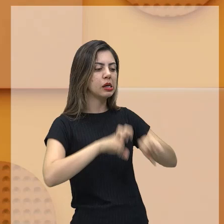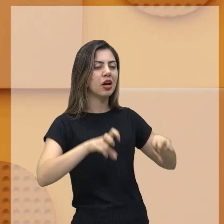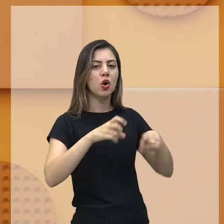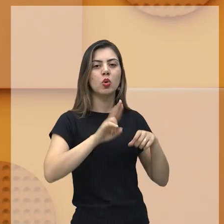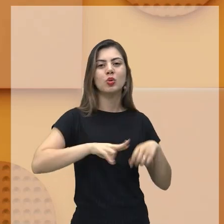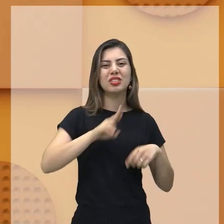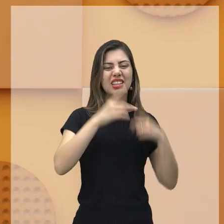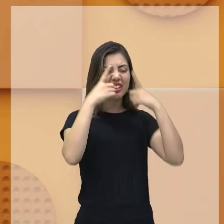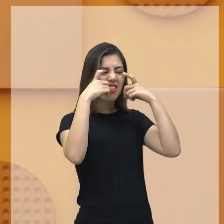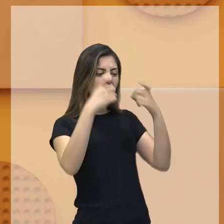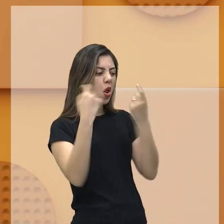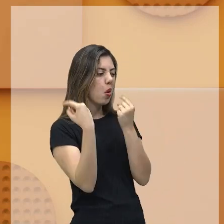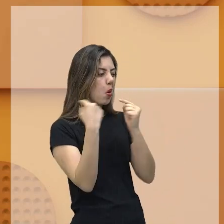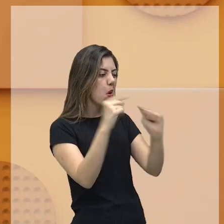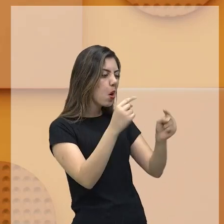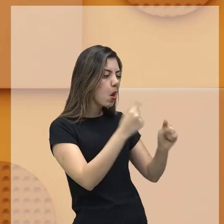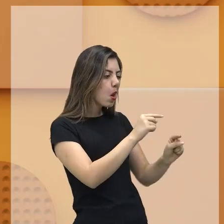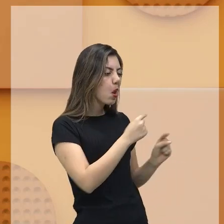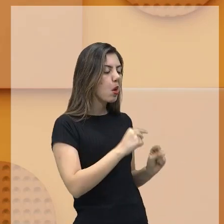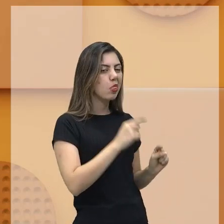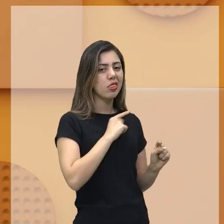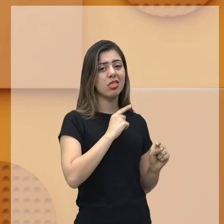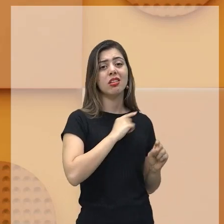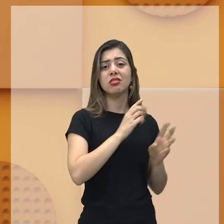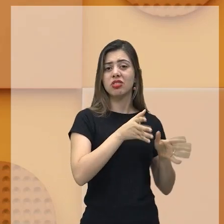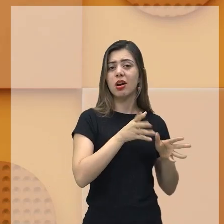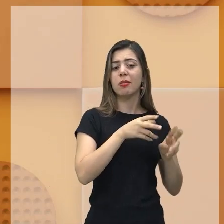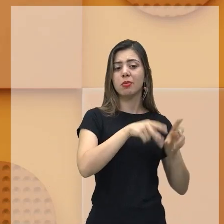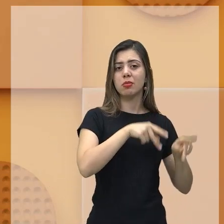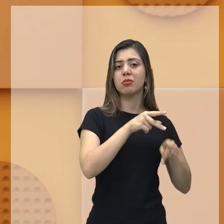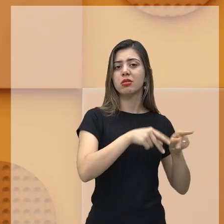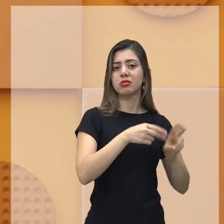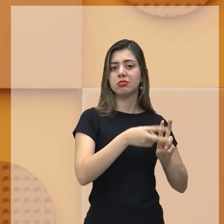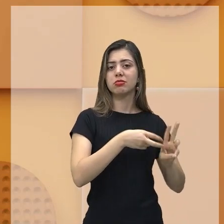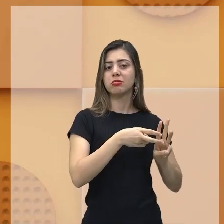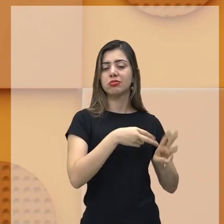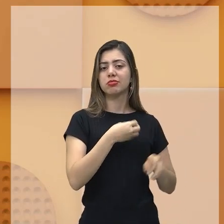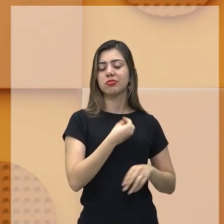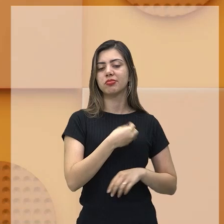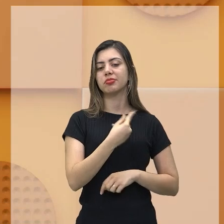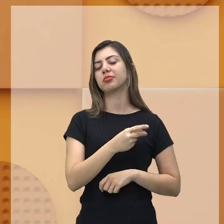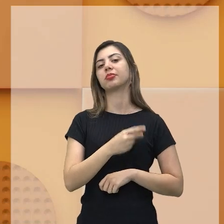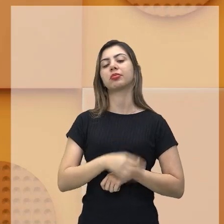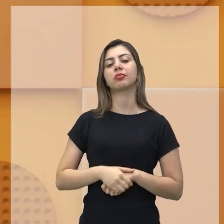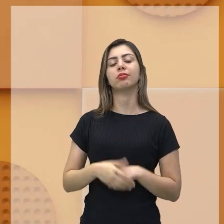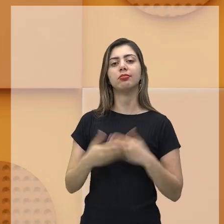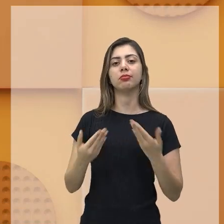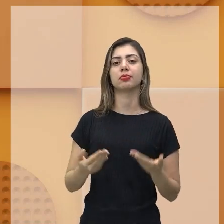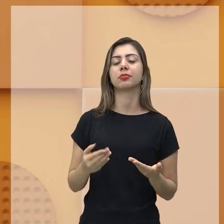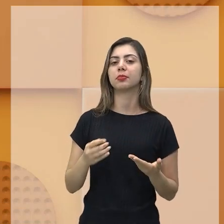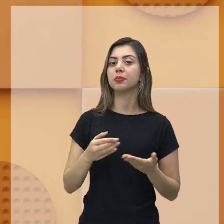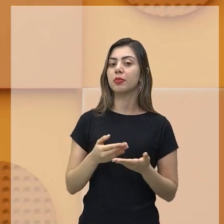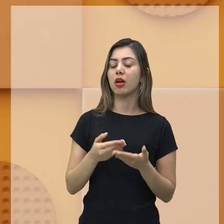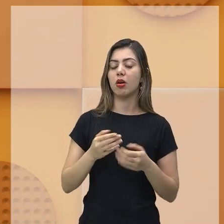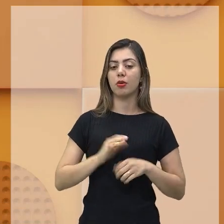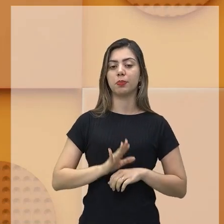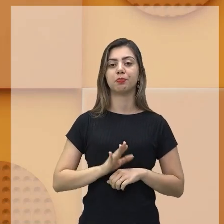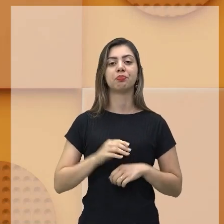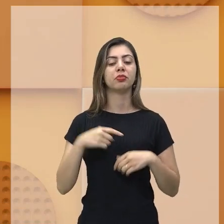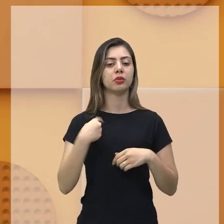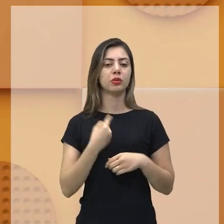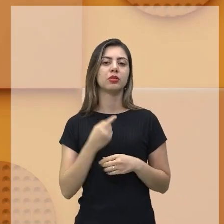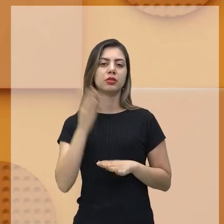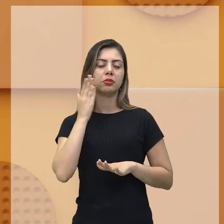as populações que ali estão estabelecidas. Na teoria, galera, prestem atenção, que muitas das vezes